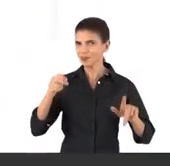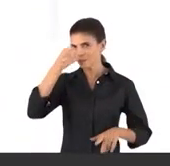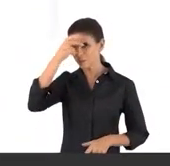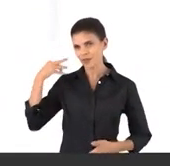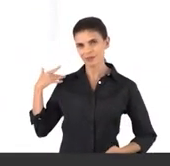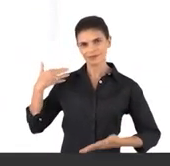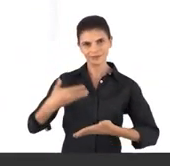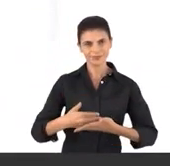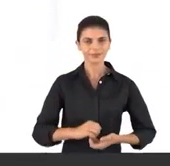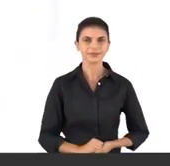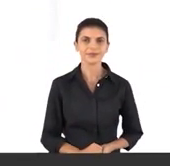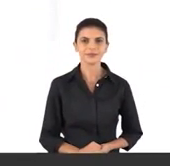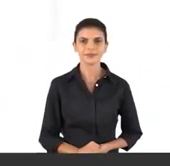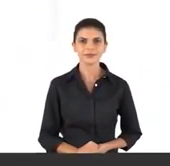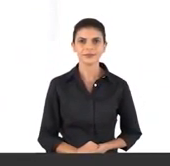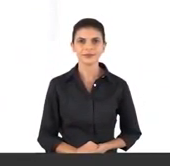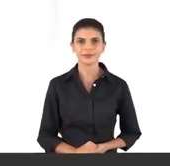o Luiz Lima diferente disso tudo que